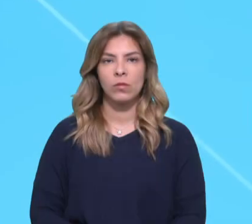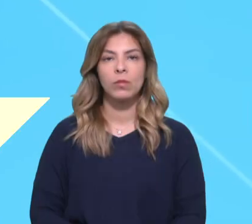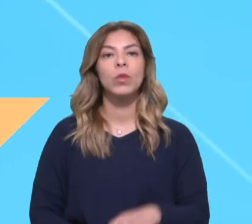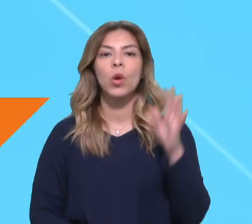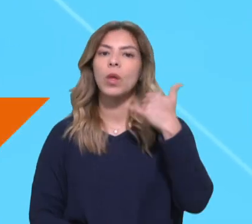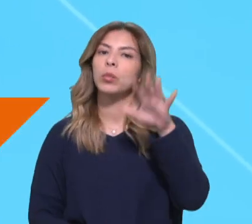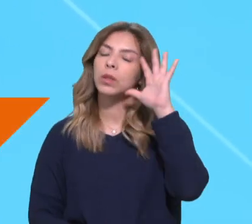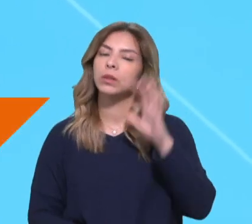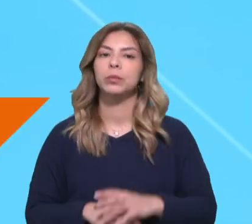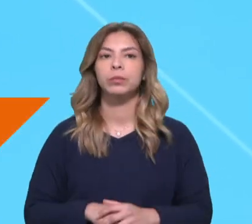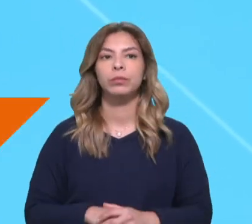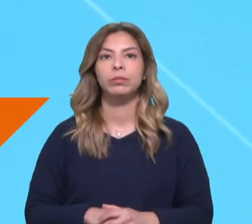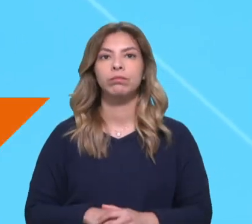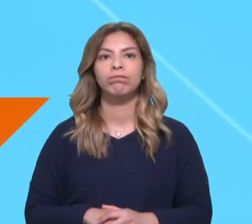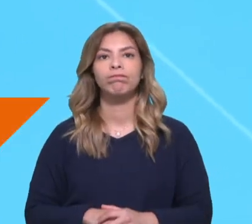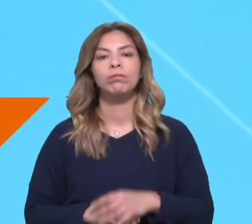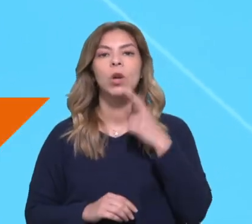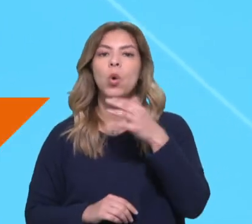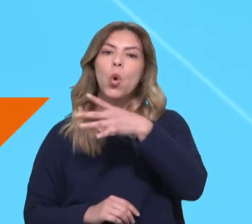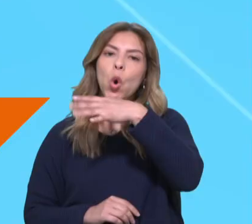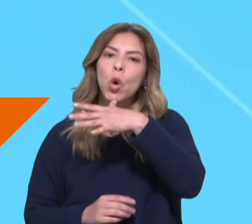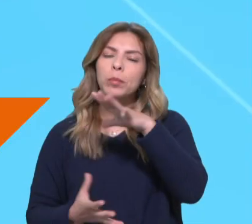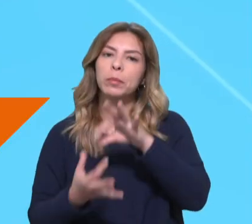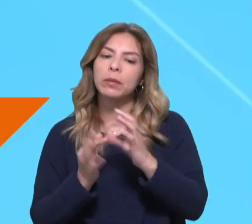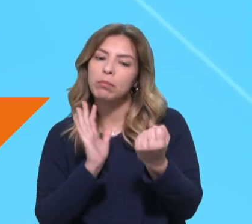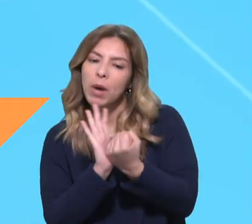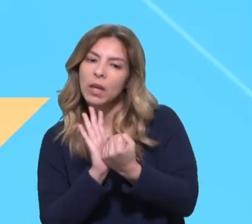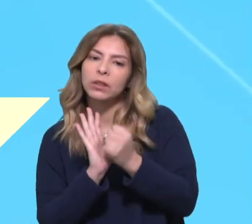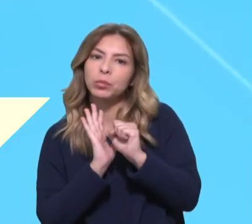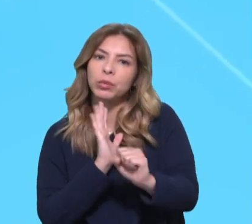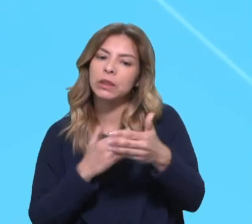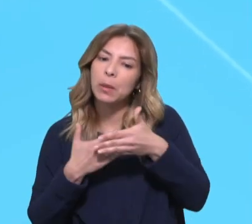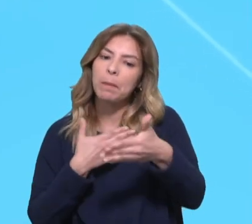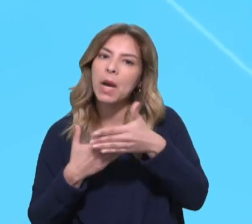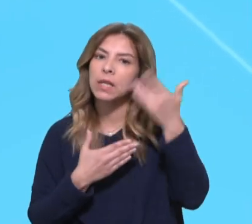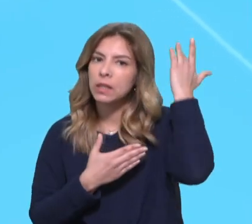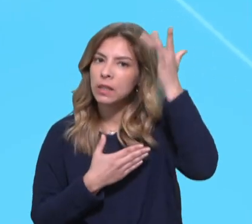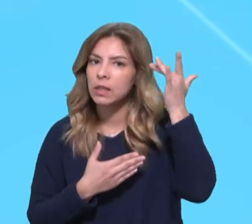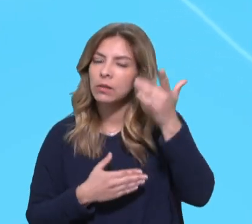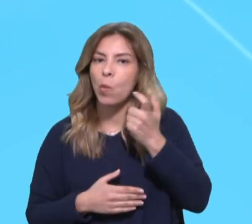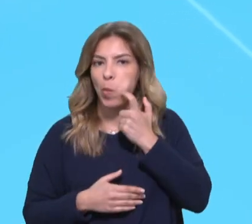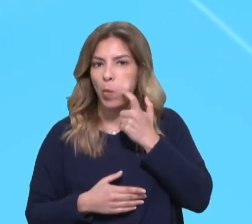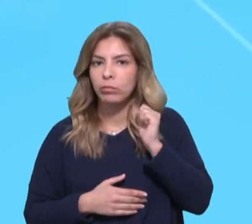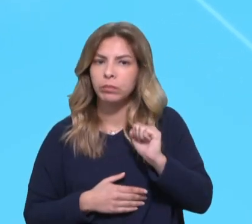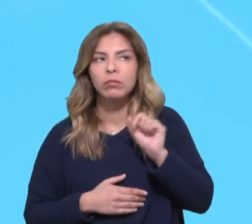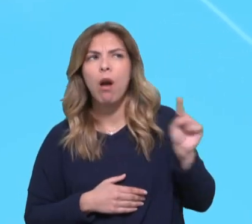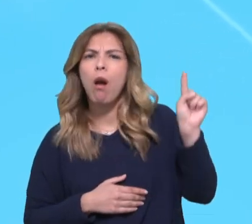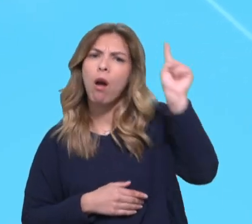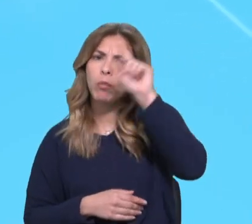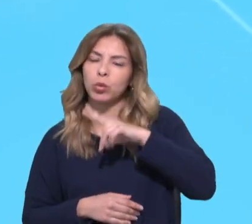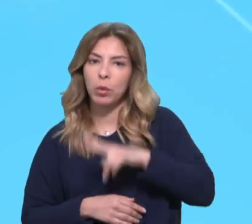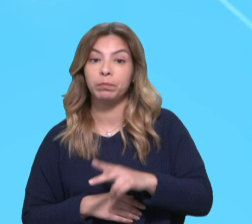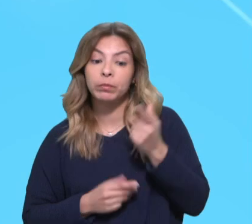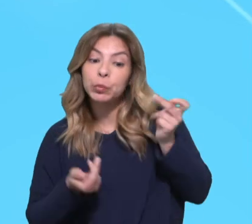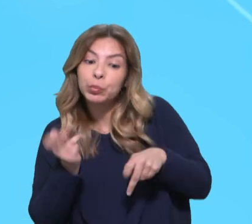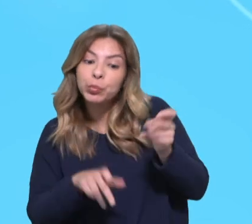Olá, muito boa tarde. Tons e símbolos da Semana Santa estão expostos em muitos ambientes do nosso país. Nestes dias, os acontecimentos da